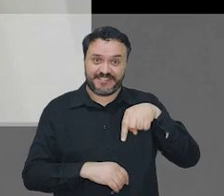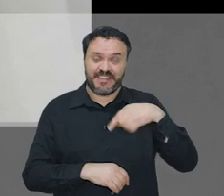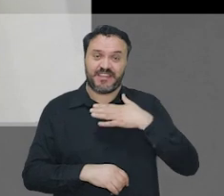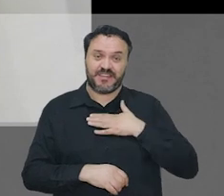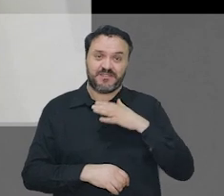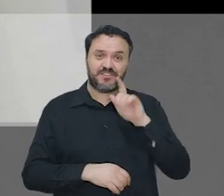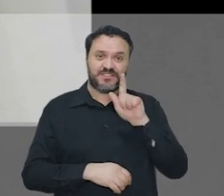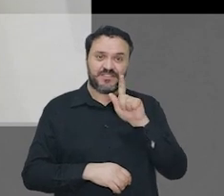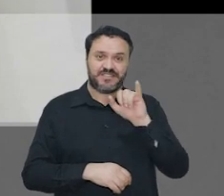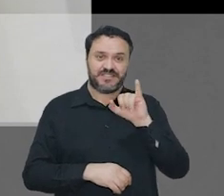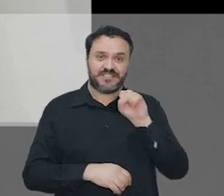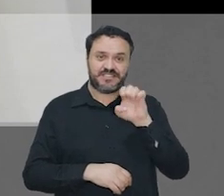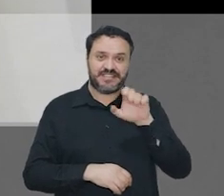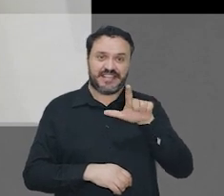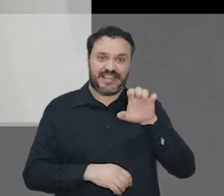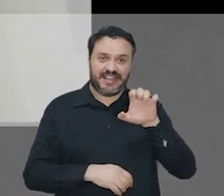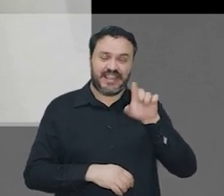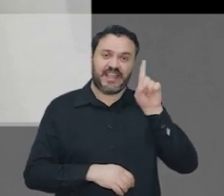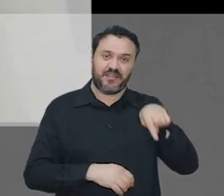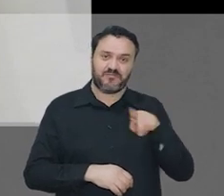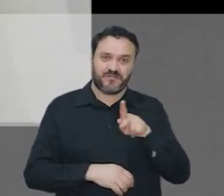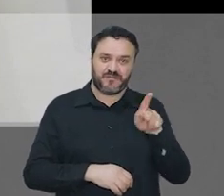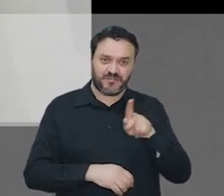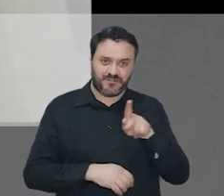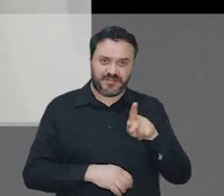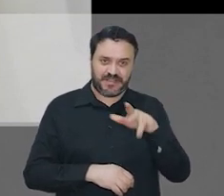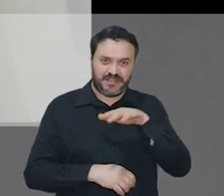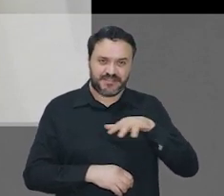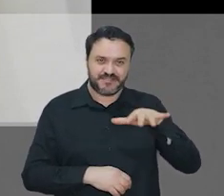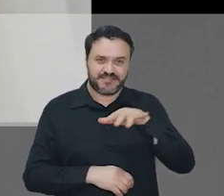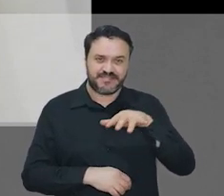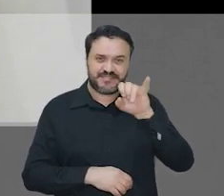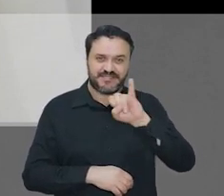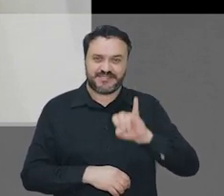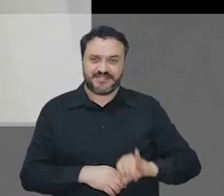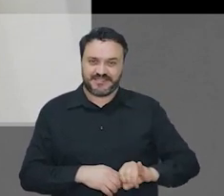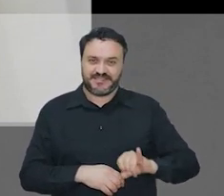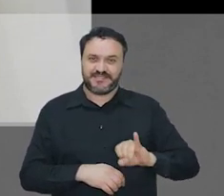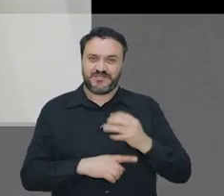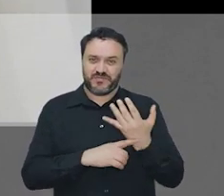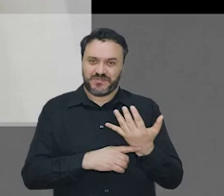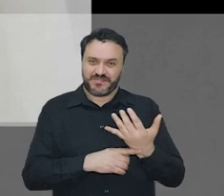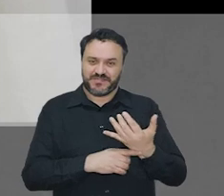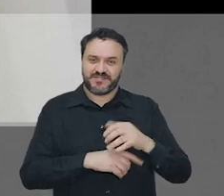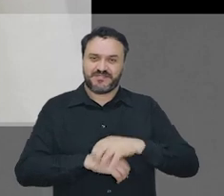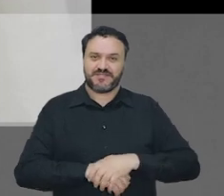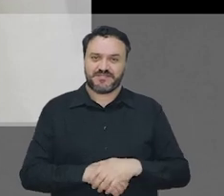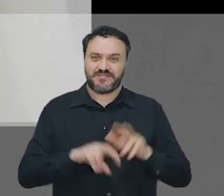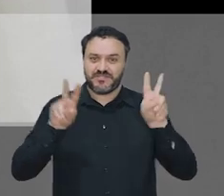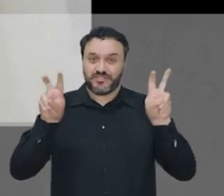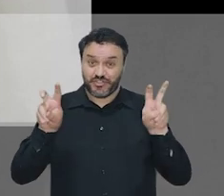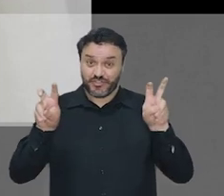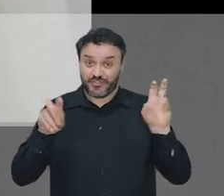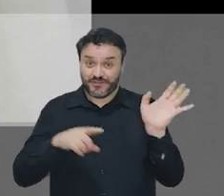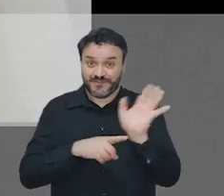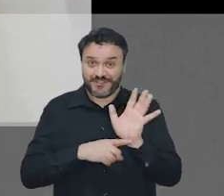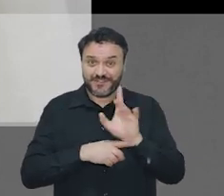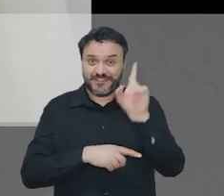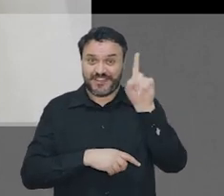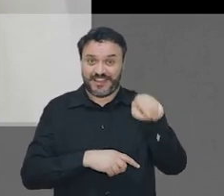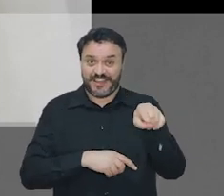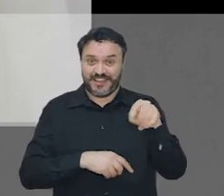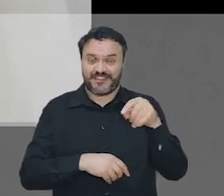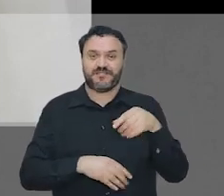Gisele Boschesi, eu sou professora do setor de italiano aqui da URGS e o título do nosso vídeo